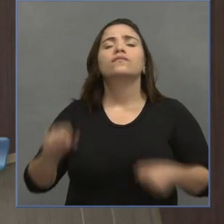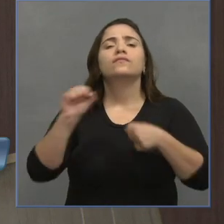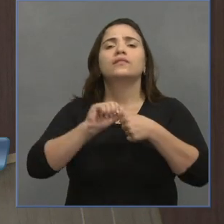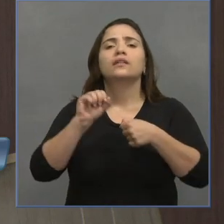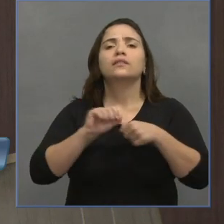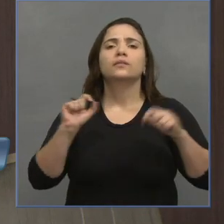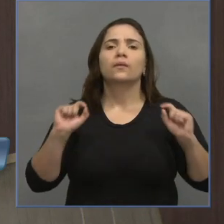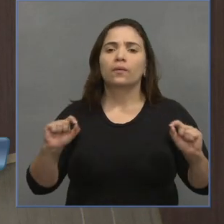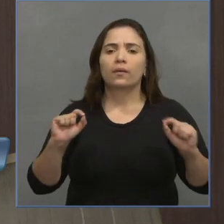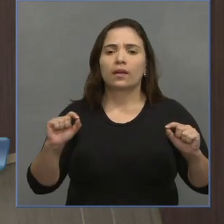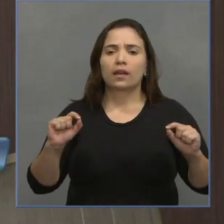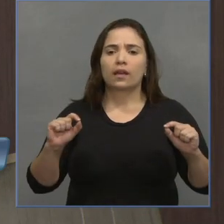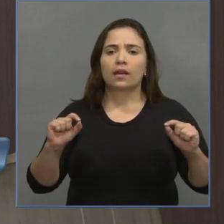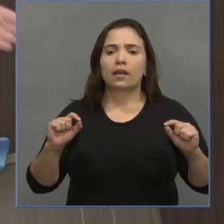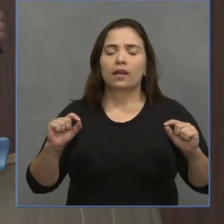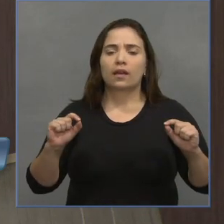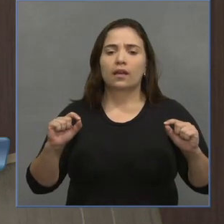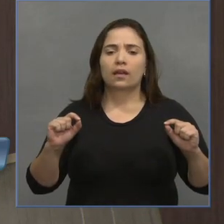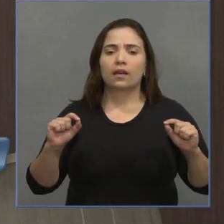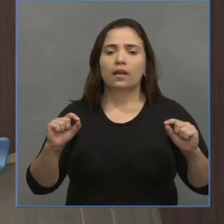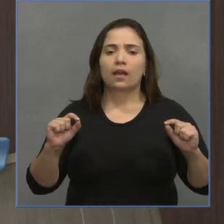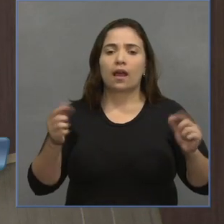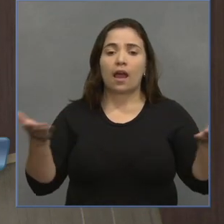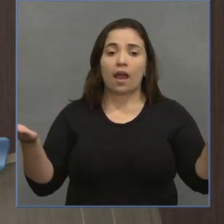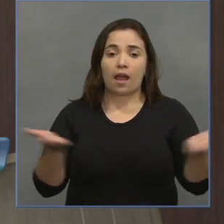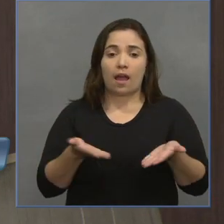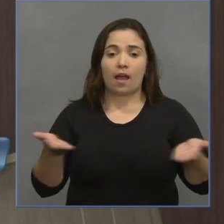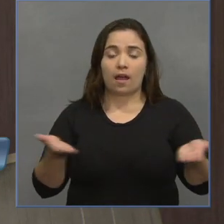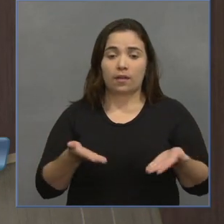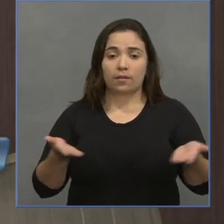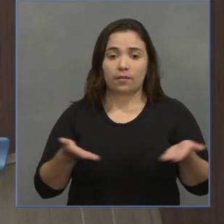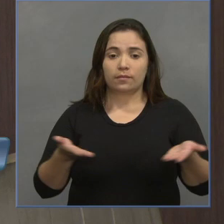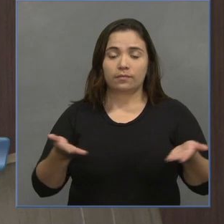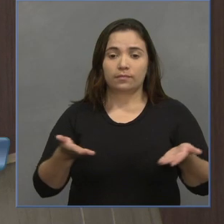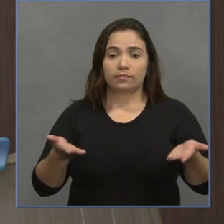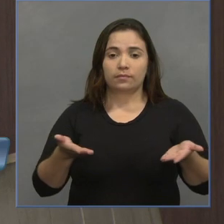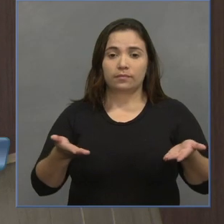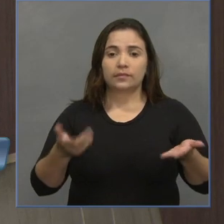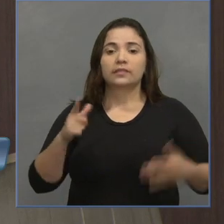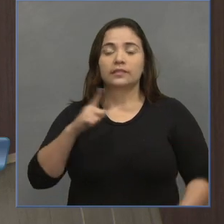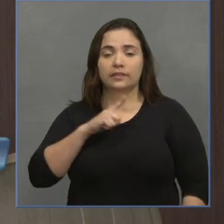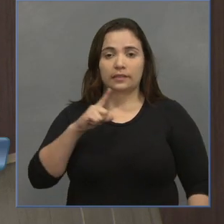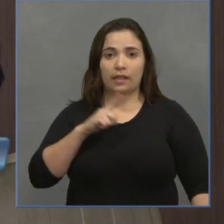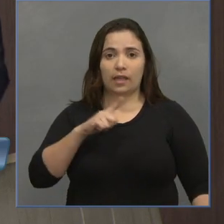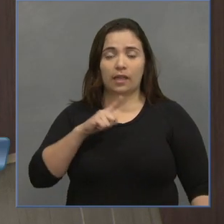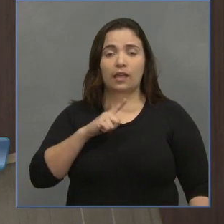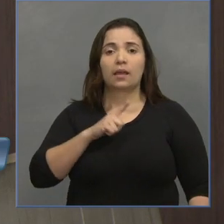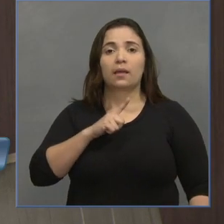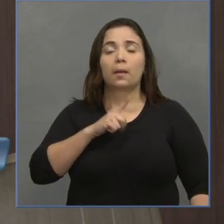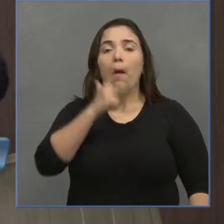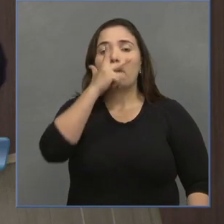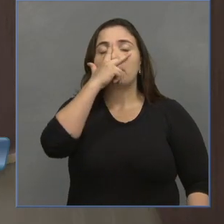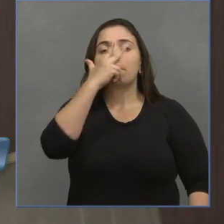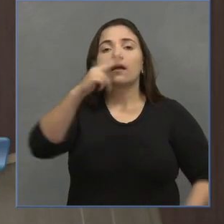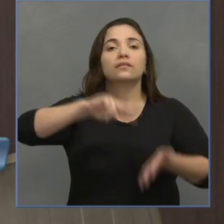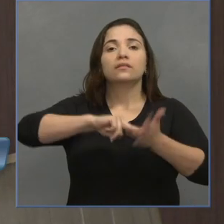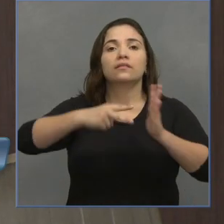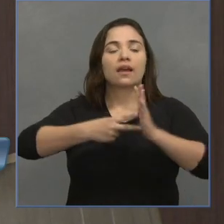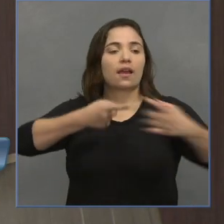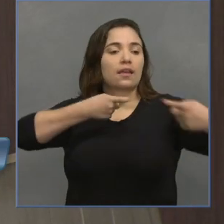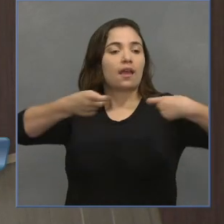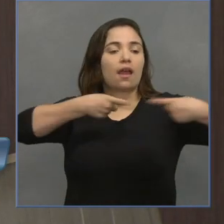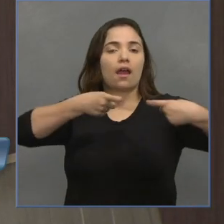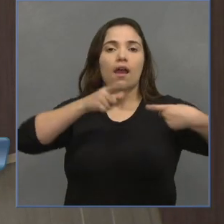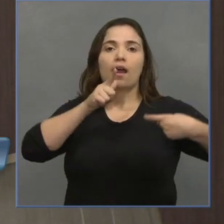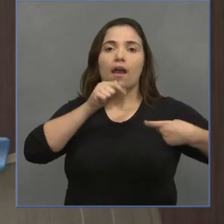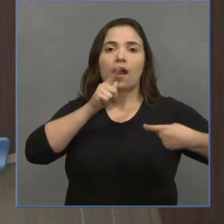garante mais segurança hídrica. Agora mesmo, há uma guerra de água, em princípio, nas comunidades do entorno